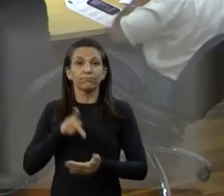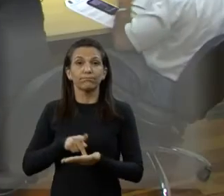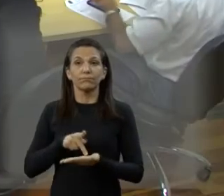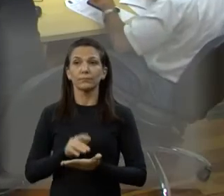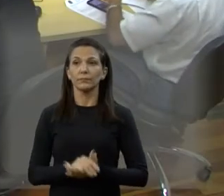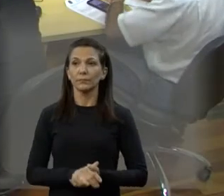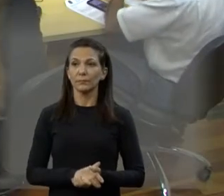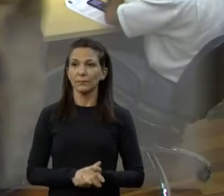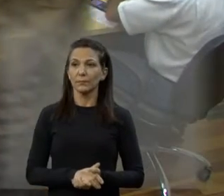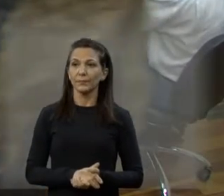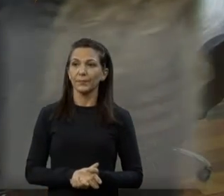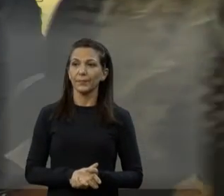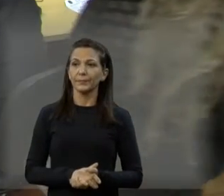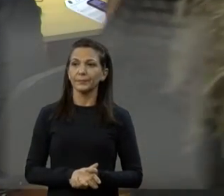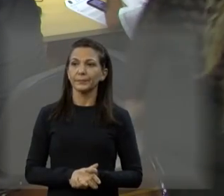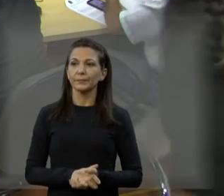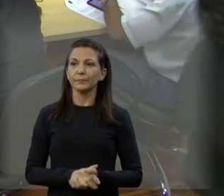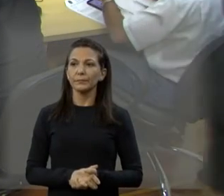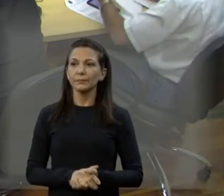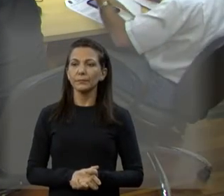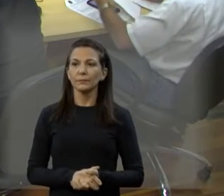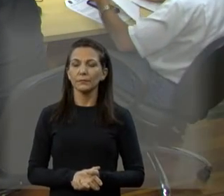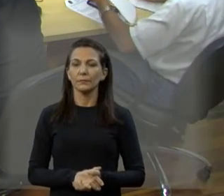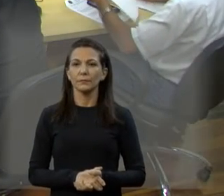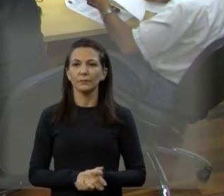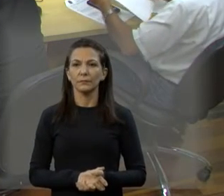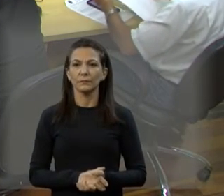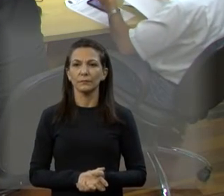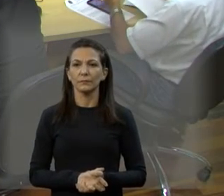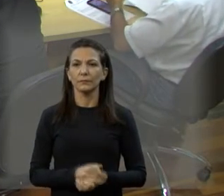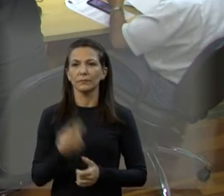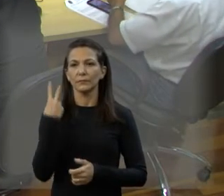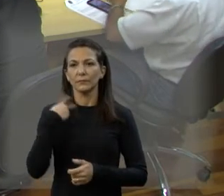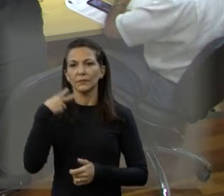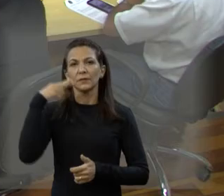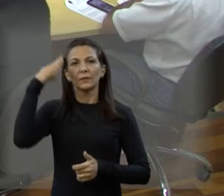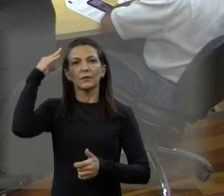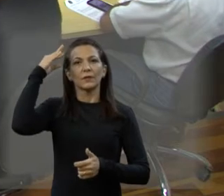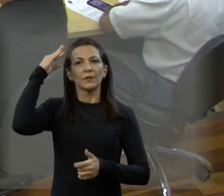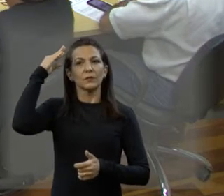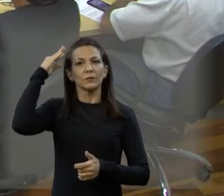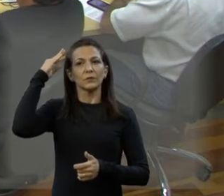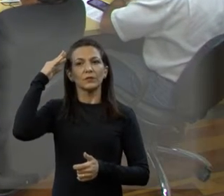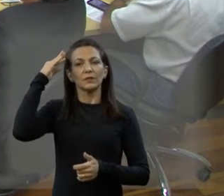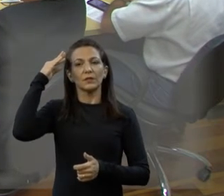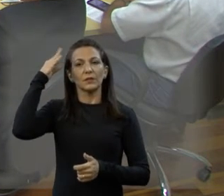e vice-presidente da casa com a palavra a vereadora Tainara Faria